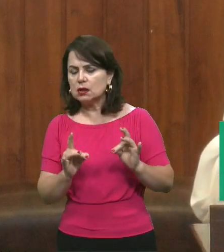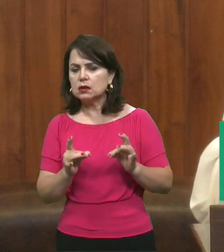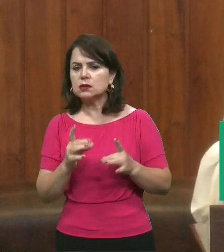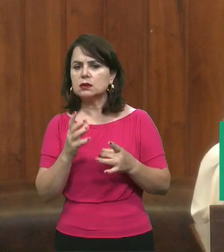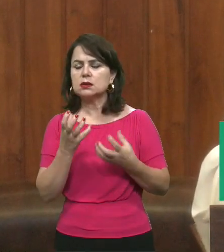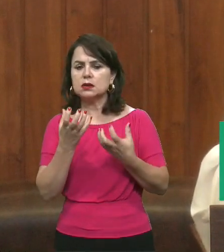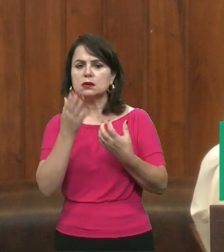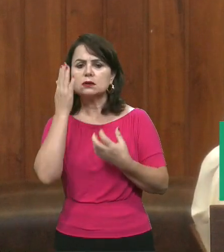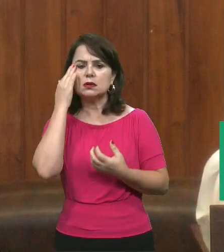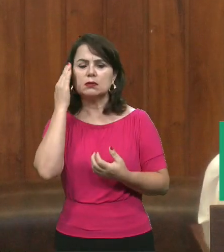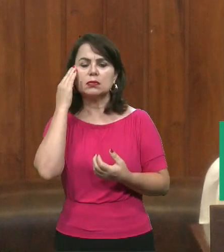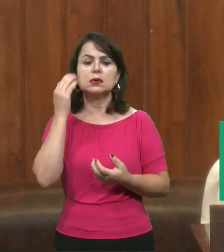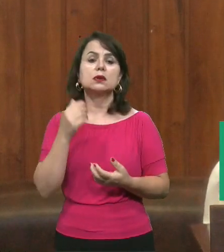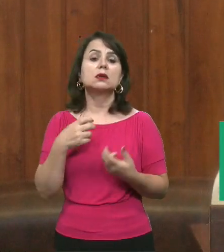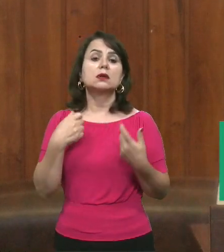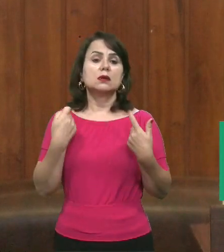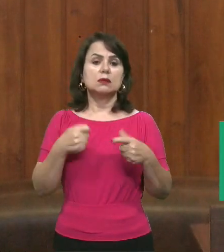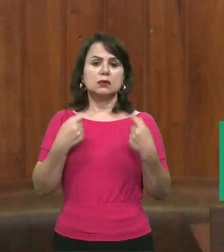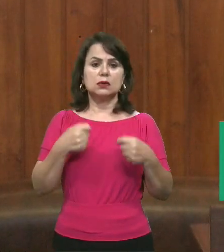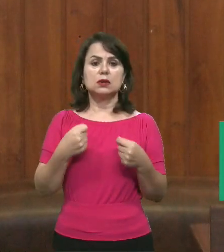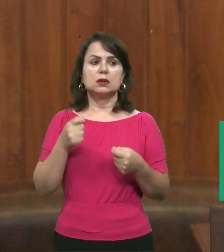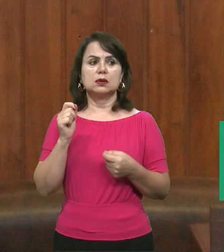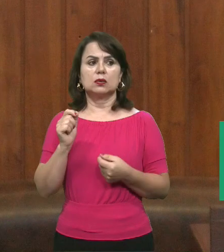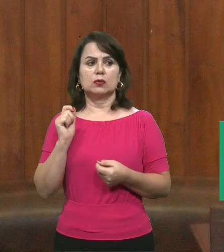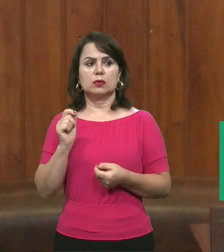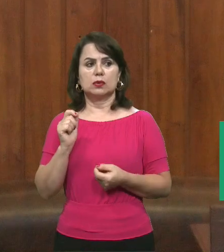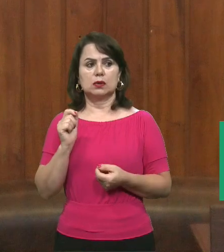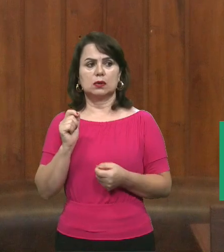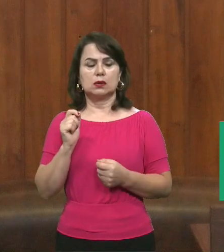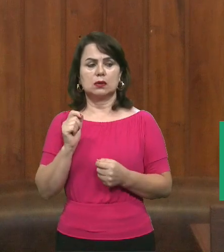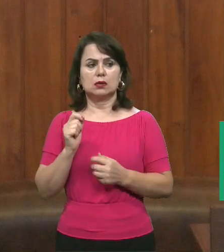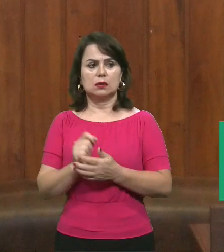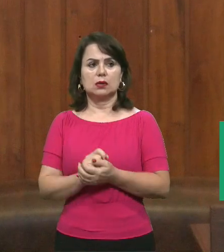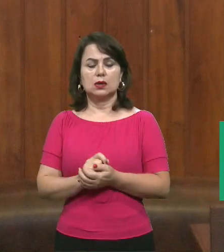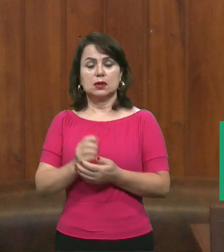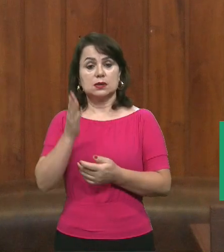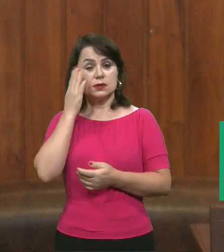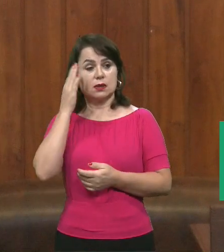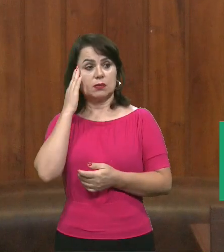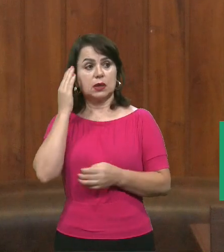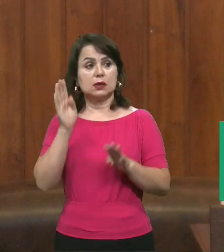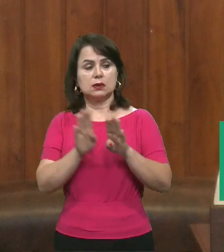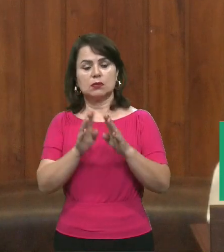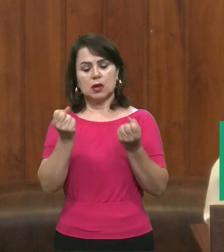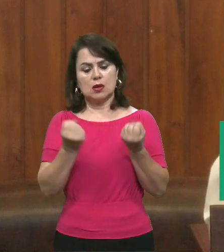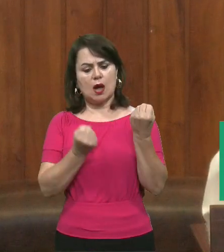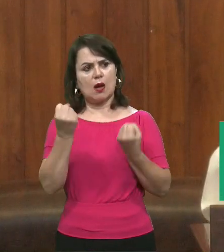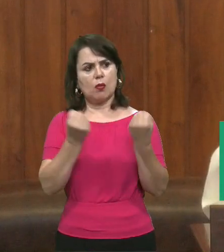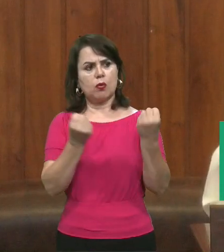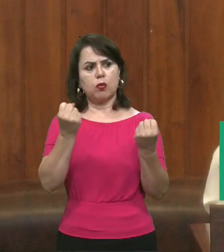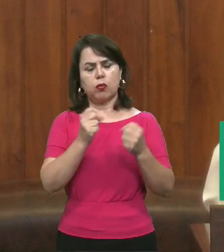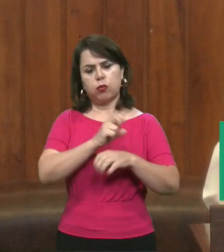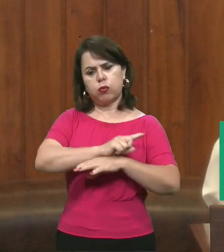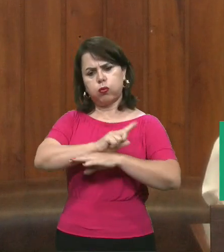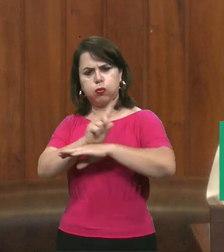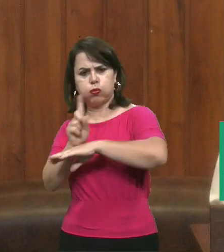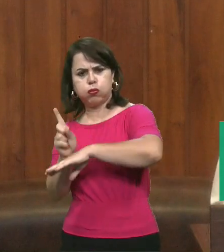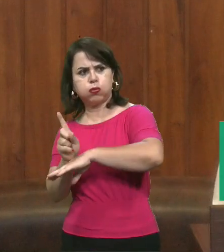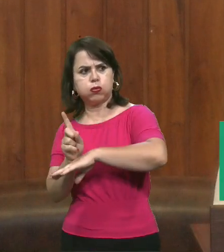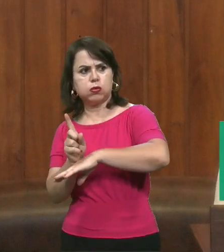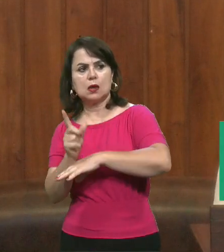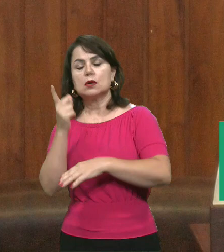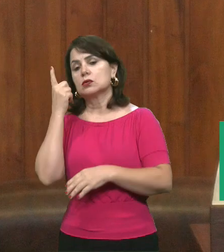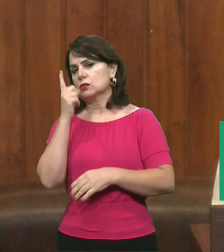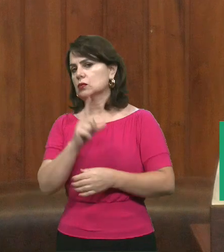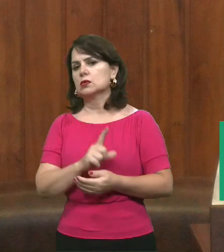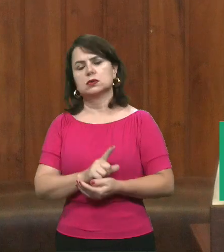aferidos, tinha que pegar quanto tinha de velocidade ali nos cruzamentos, não pegaram.